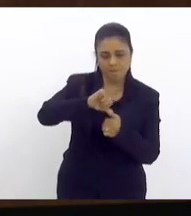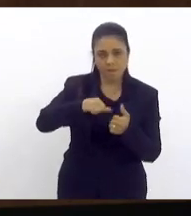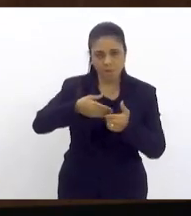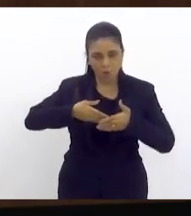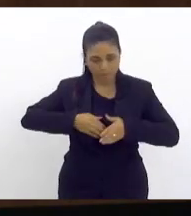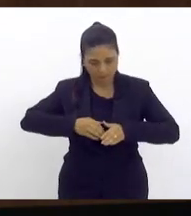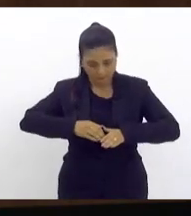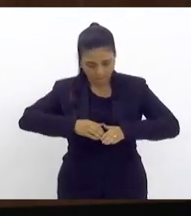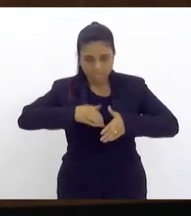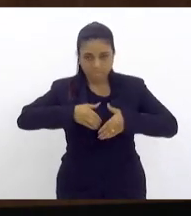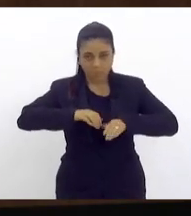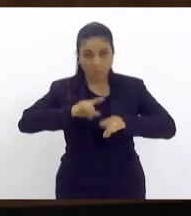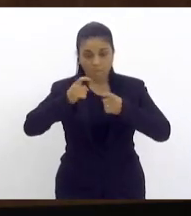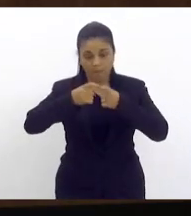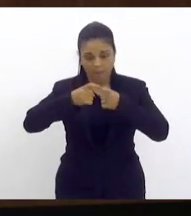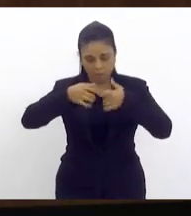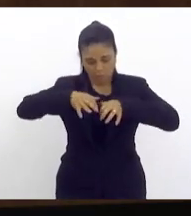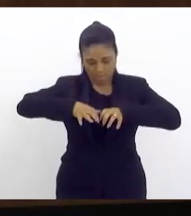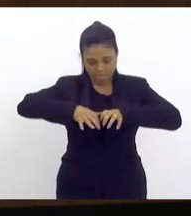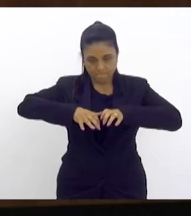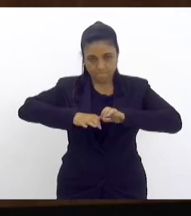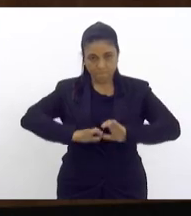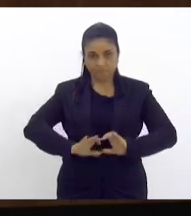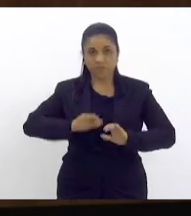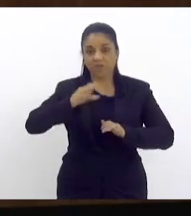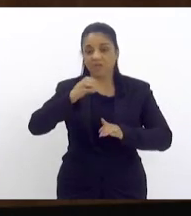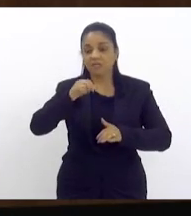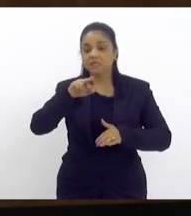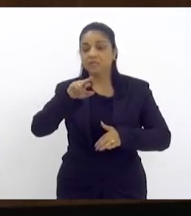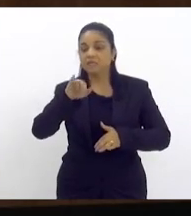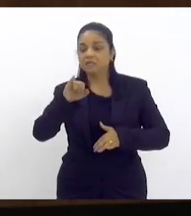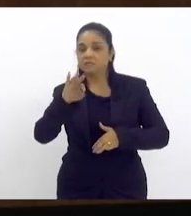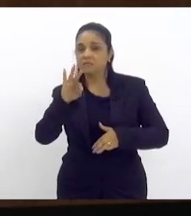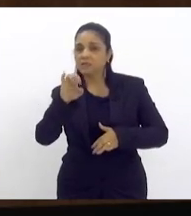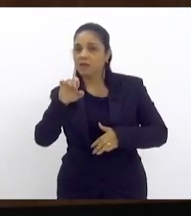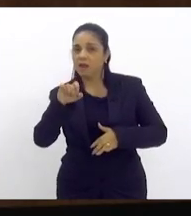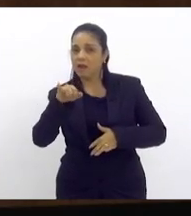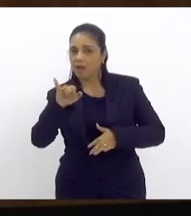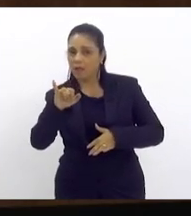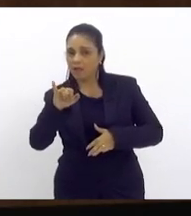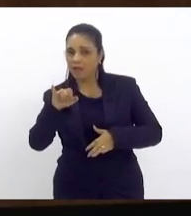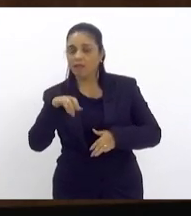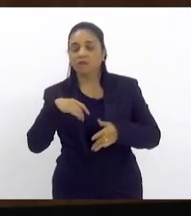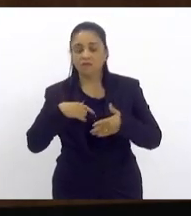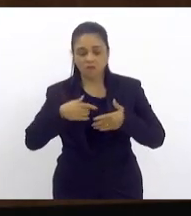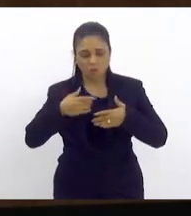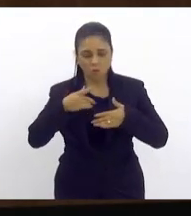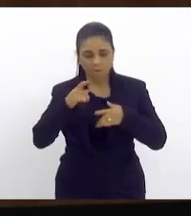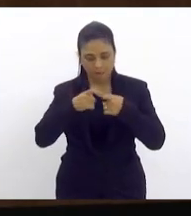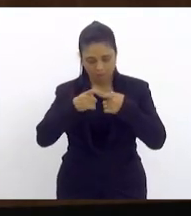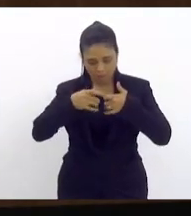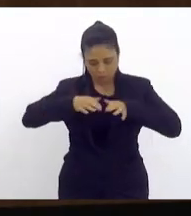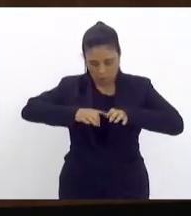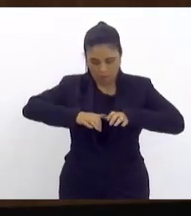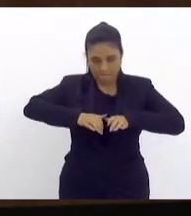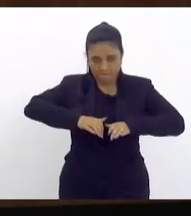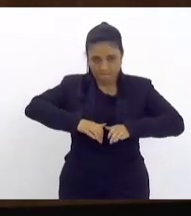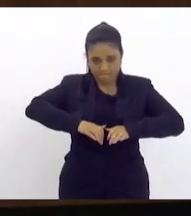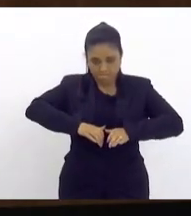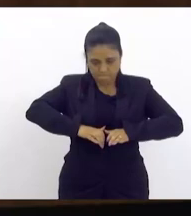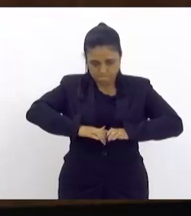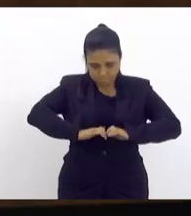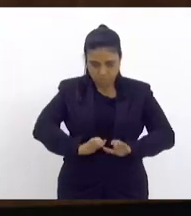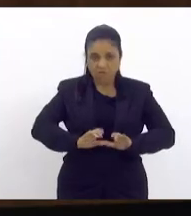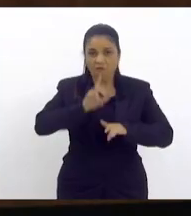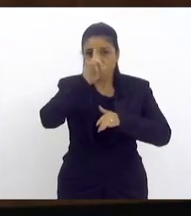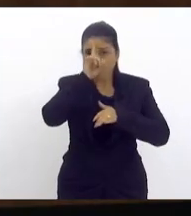o médico sobe em cima para com muita força é expulsar o bebê né E no caso